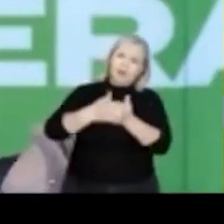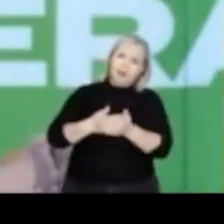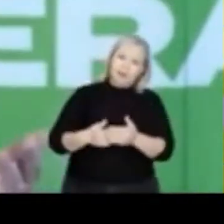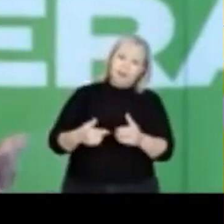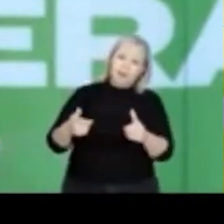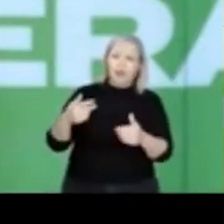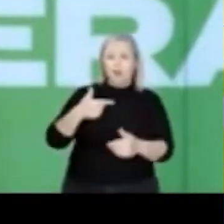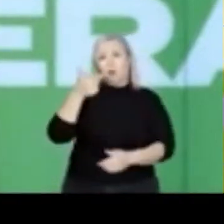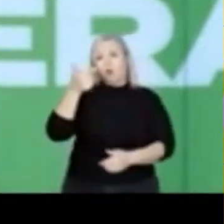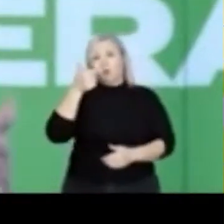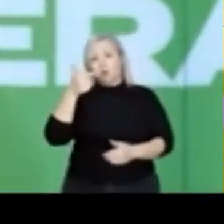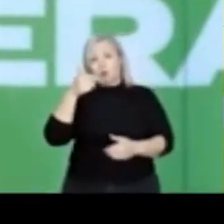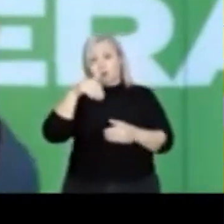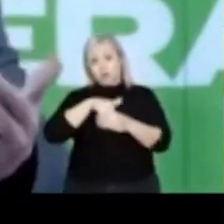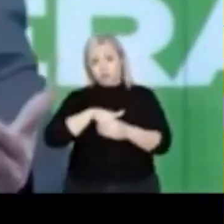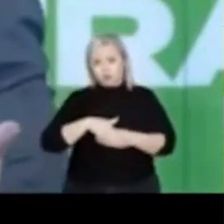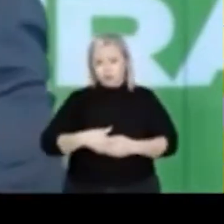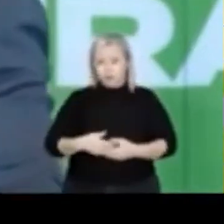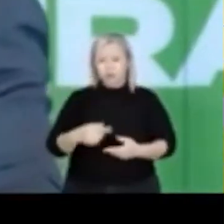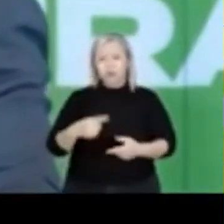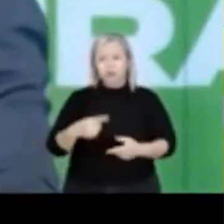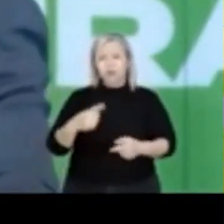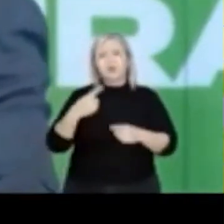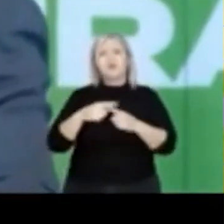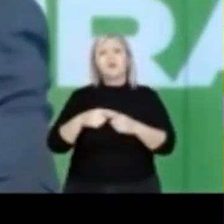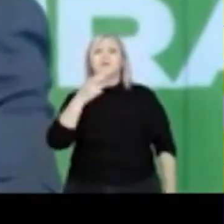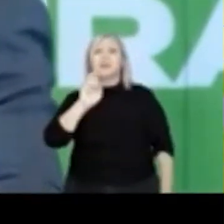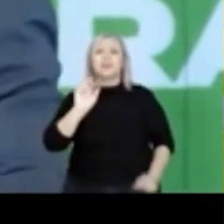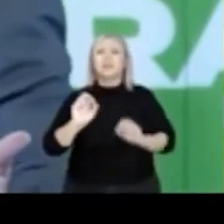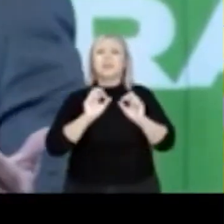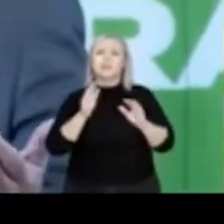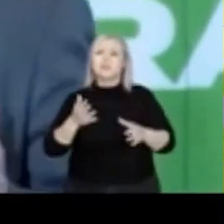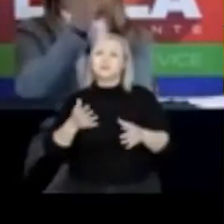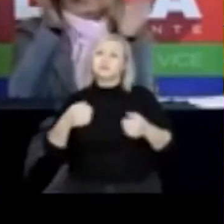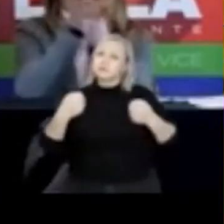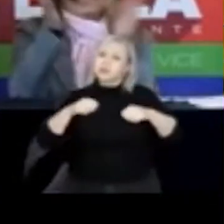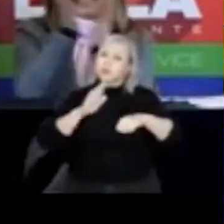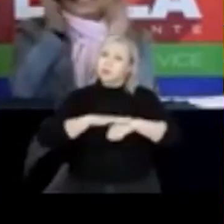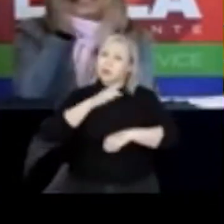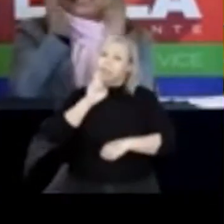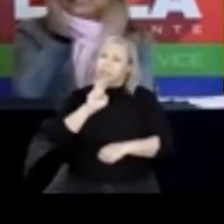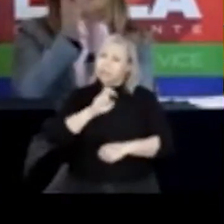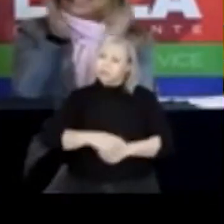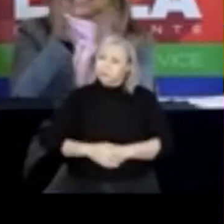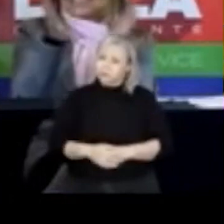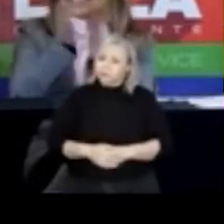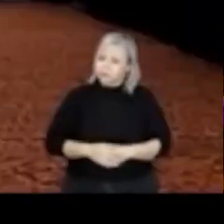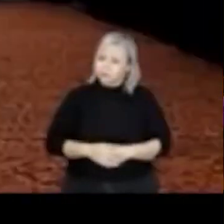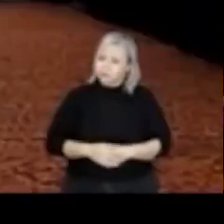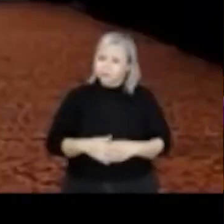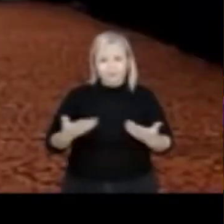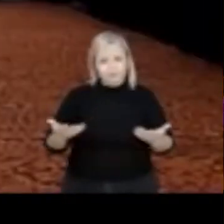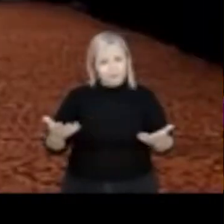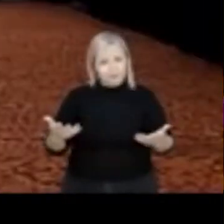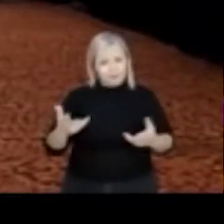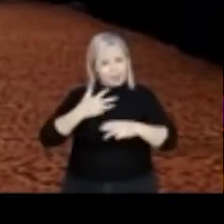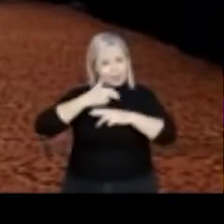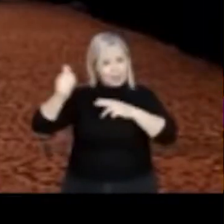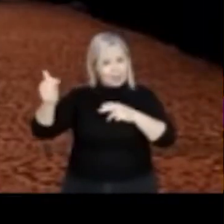tem 45 não pode sonhar apenas com mais cinco e ganhar no primeiro turno?